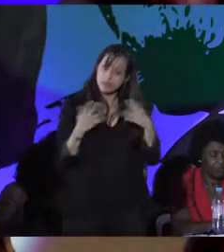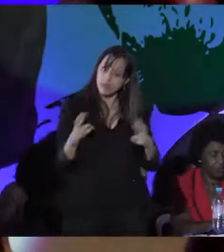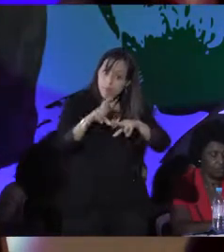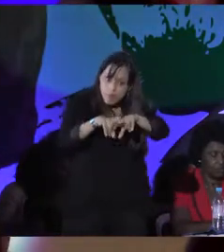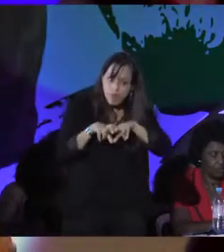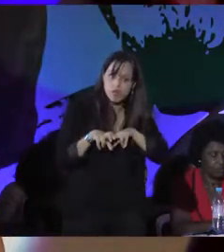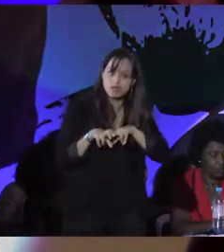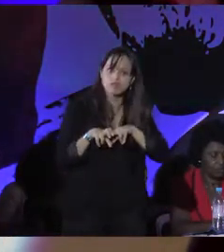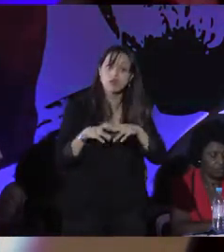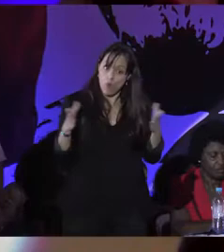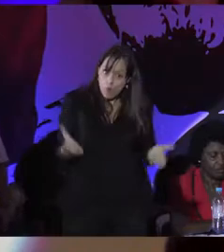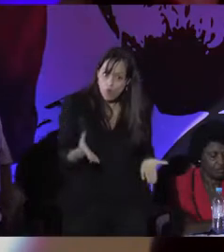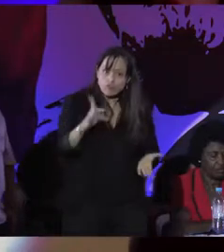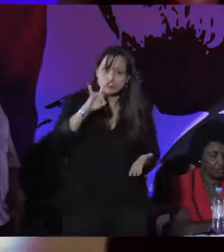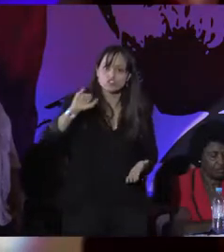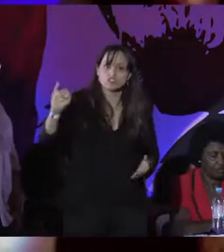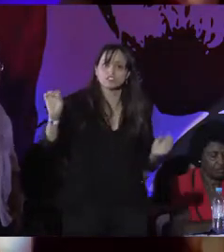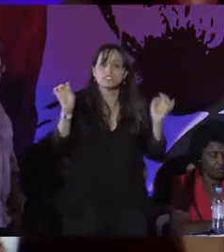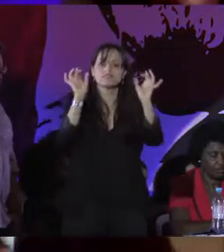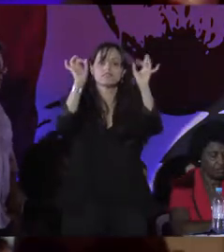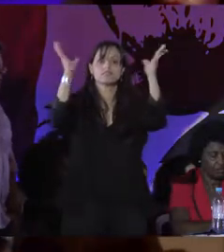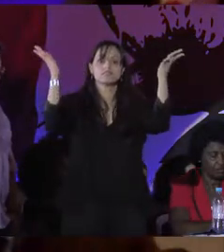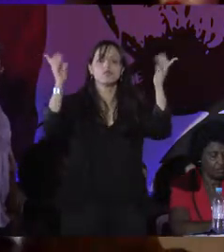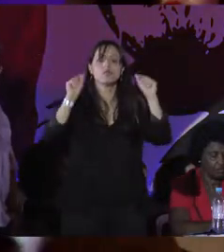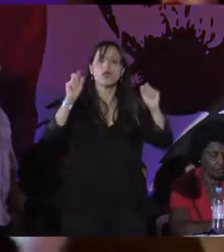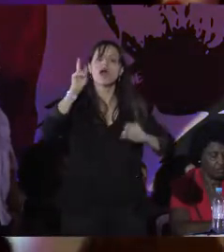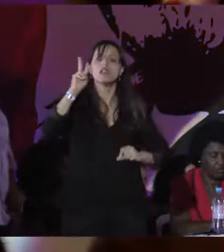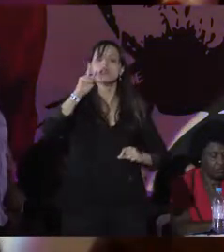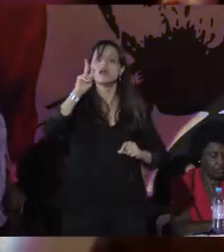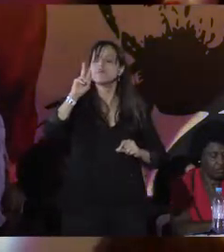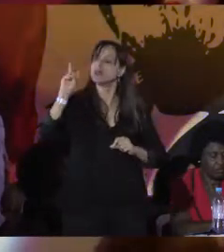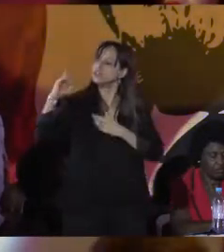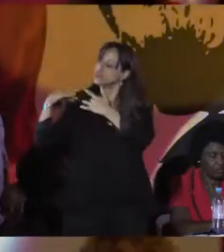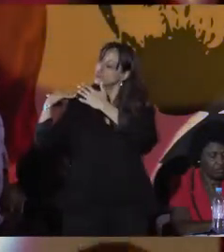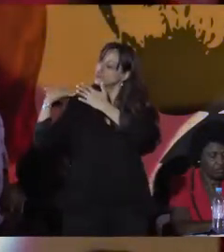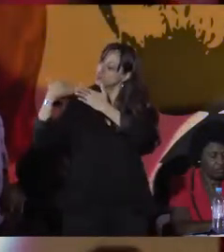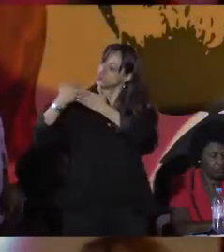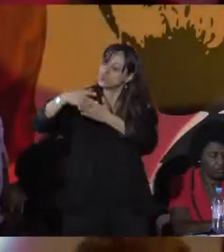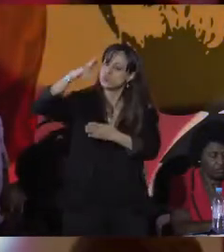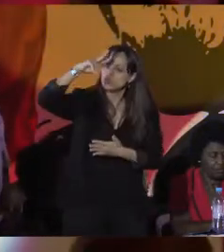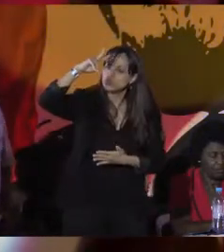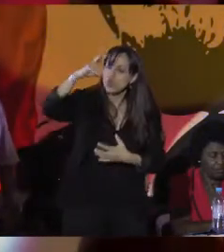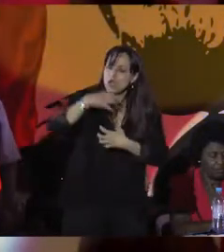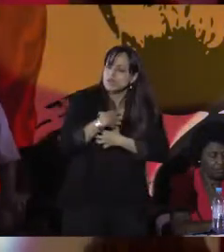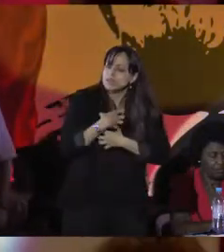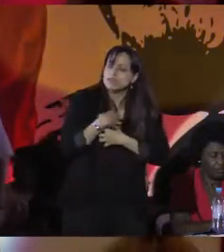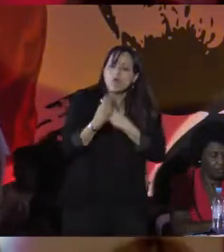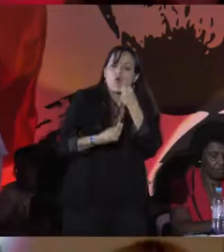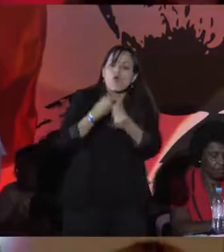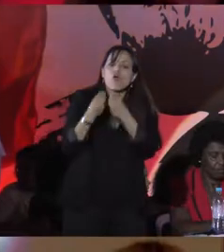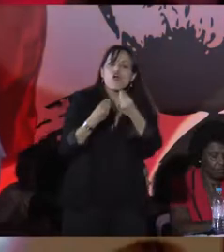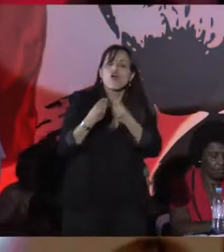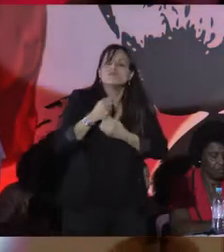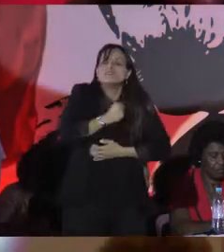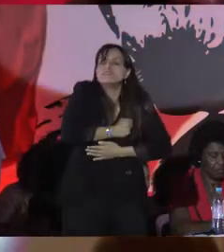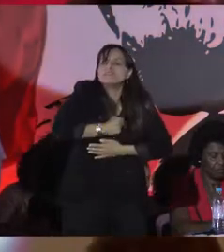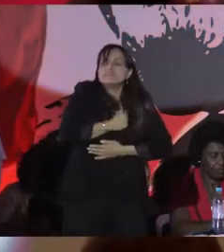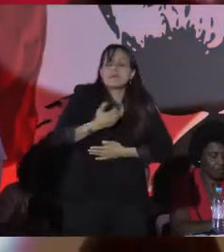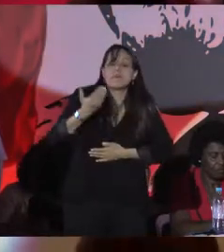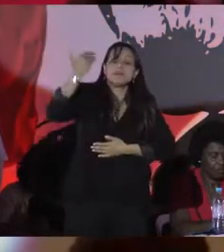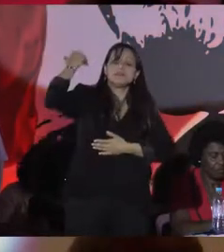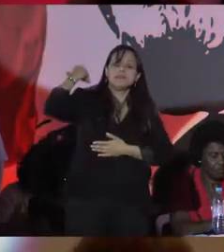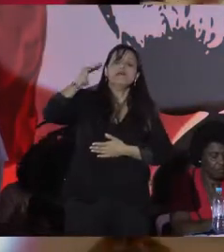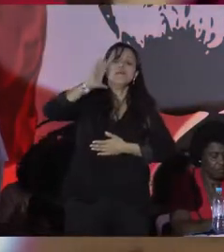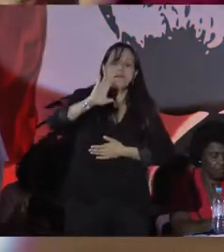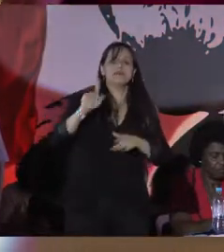por isso, o dia de hoje é um dia de lembrar da história do PT, de ter um sentimento de nostalgia, mas sem dúvidas